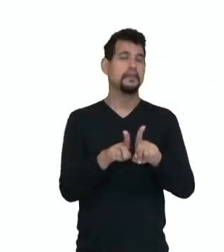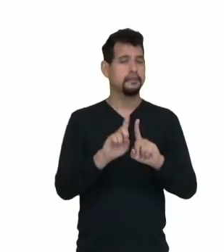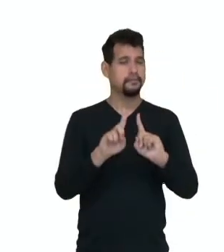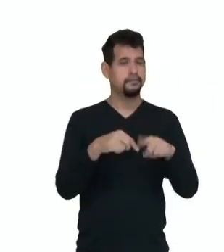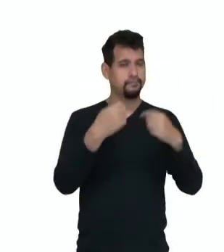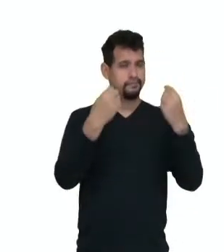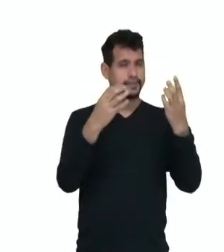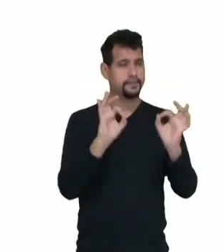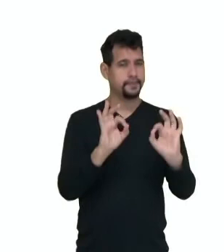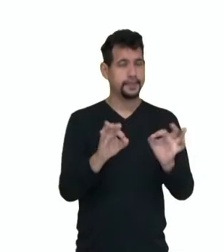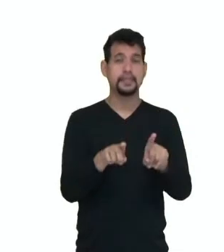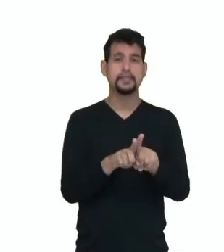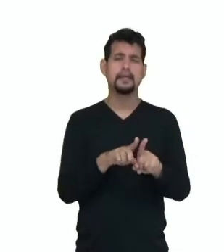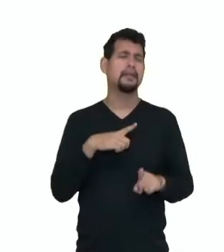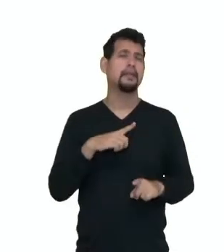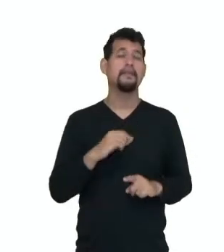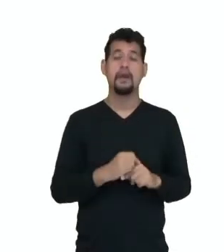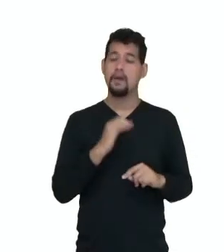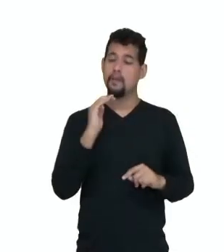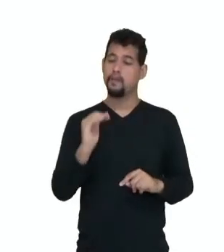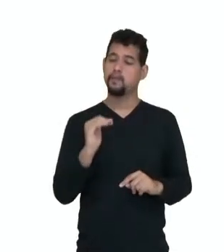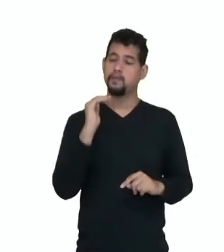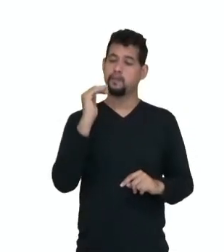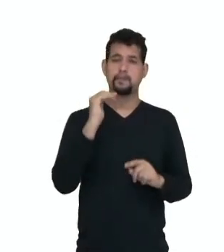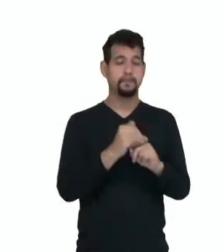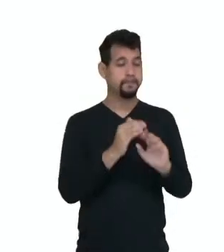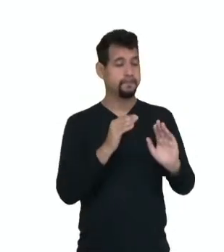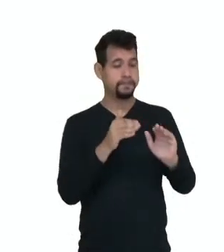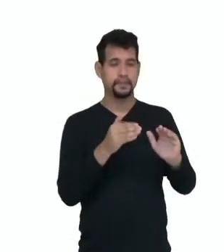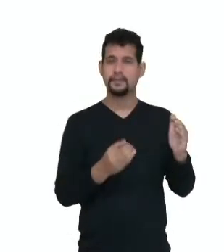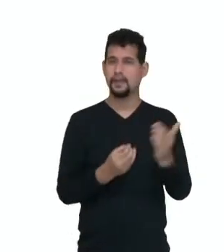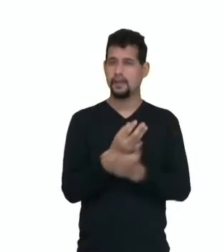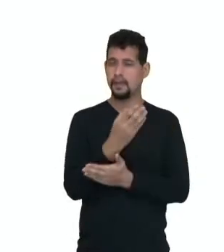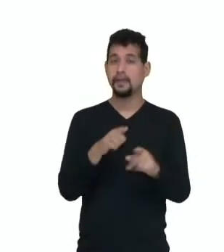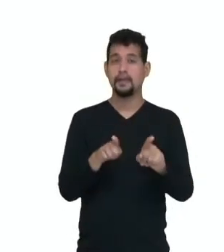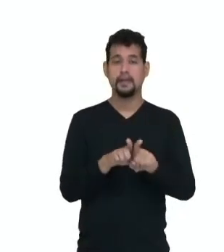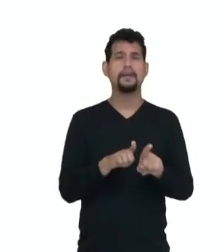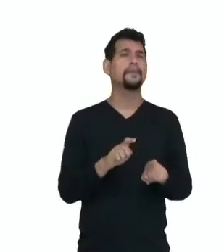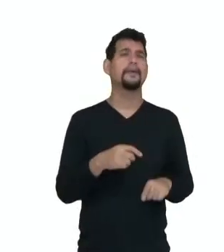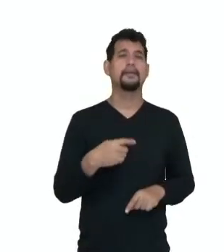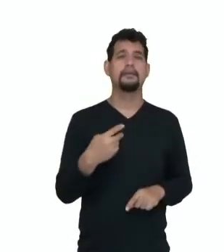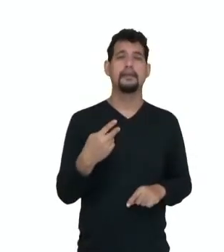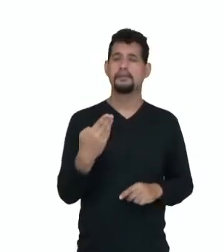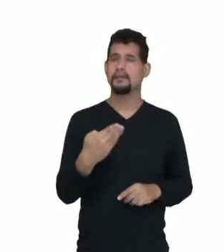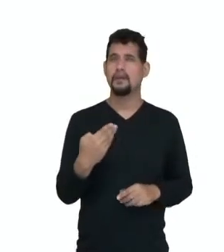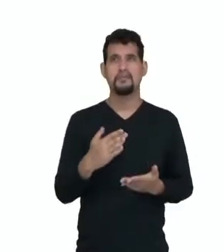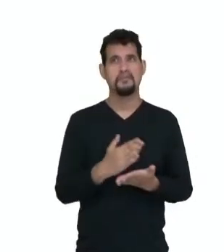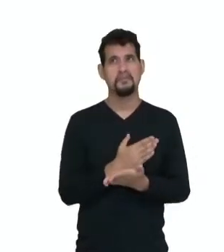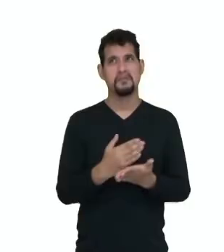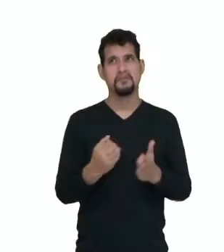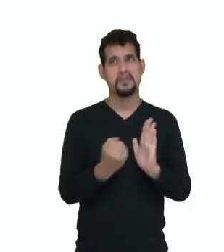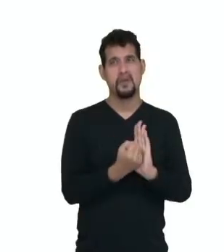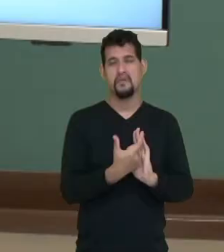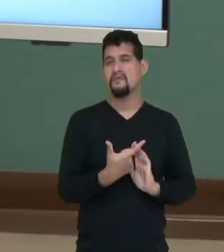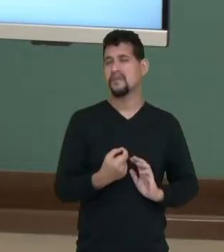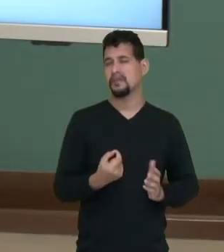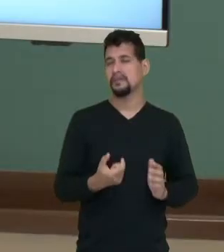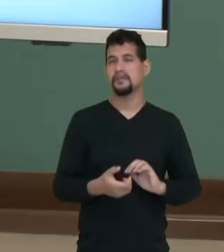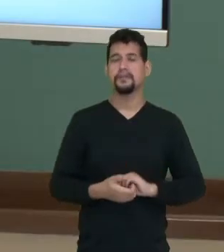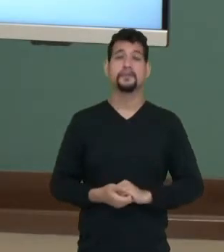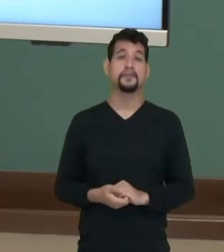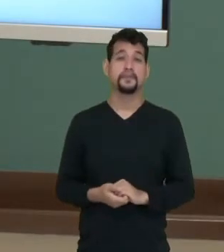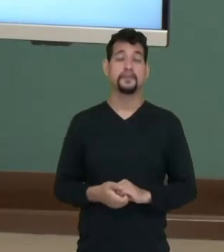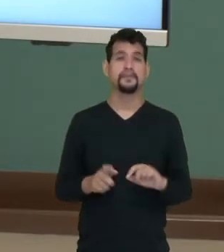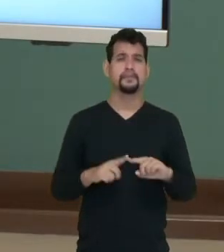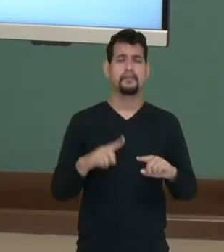aqui, viabilizando, então, o aumento acentuado da produção a partir da segunda metade aí do século XX, tá bom? Então,